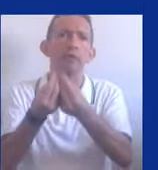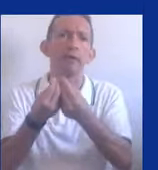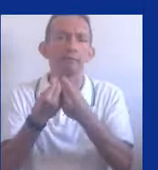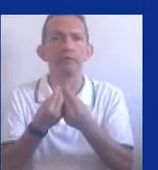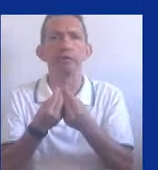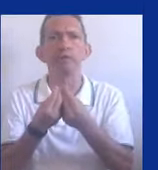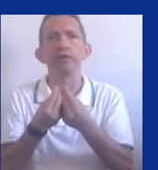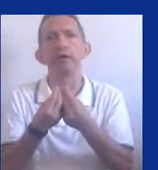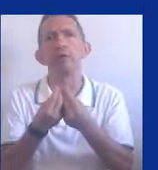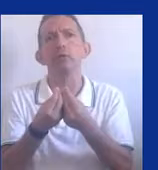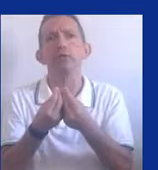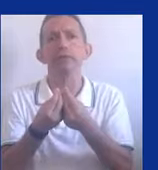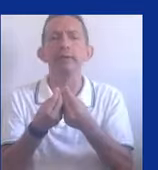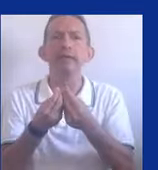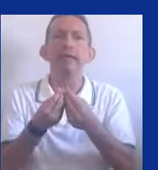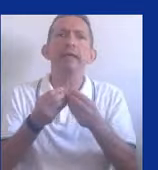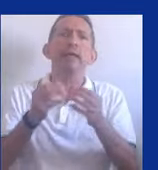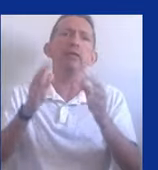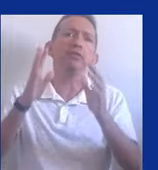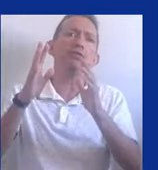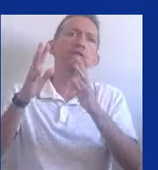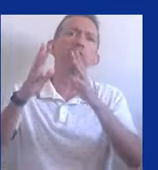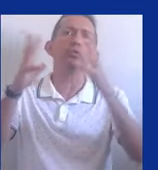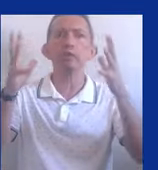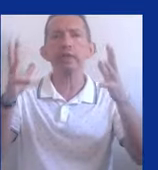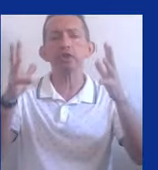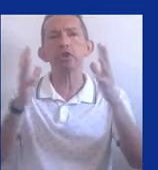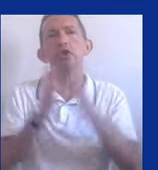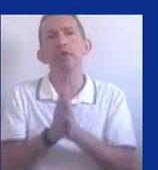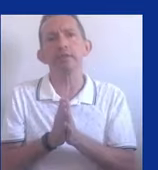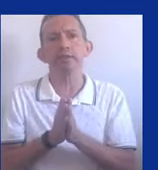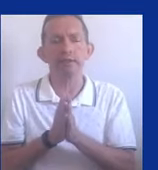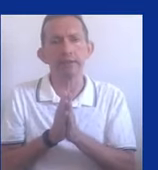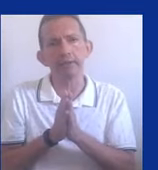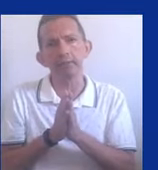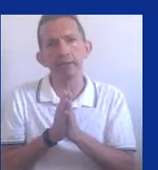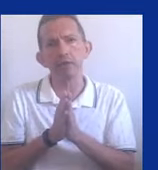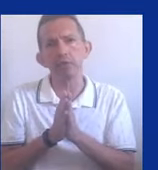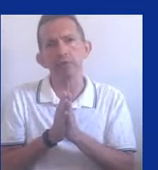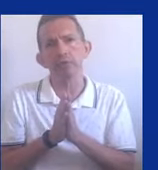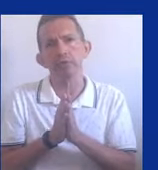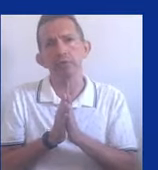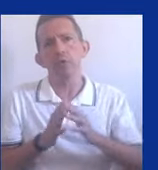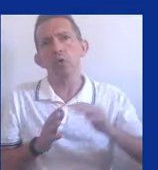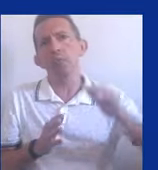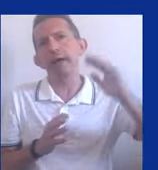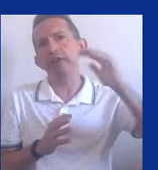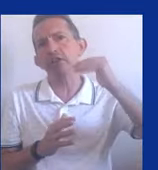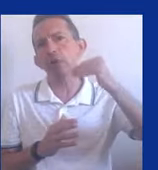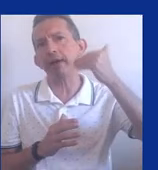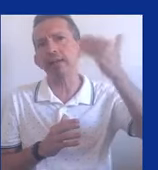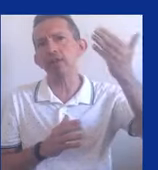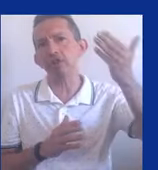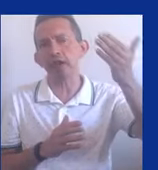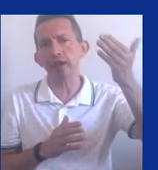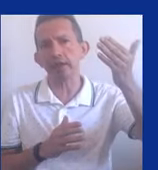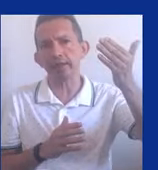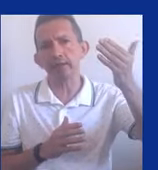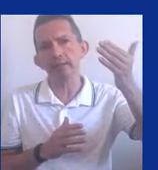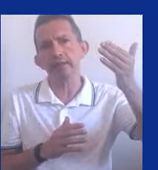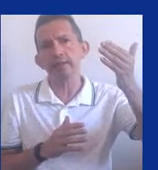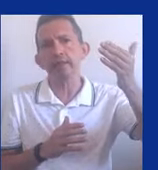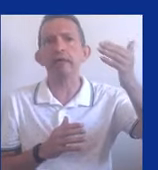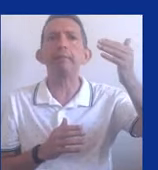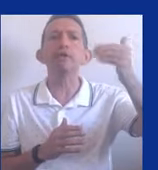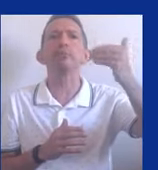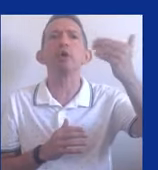que é o citoplasma fundamental, né? Ele é dividido em duas regiões, atentem para isso. Uma região mais